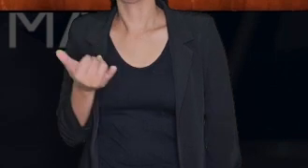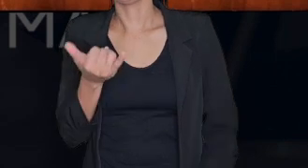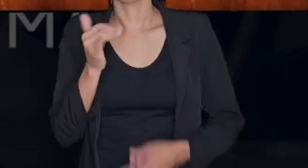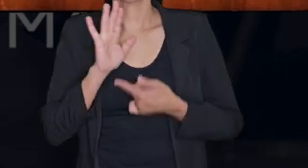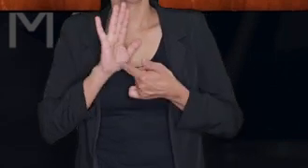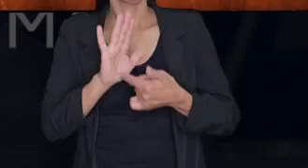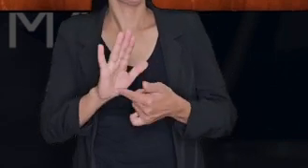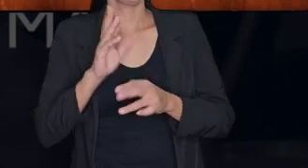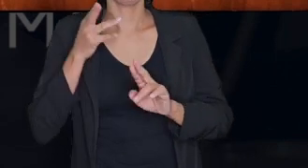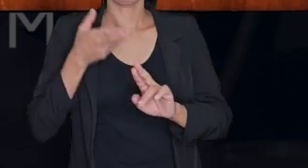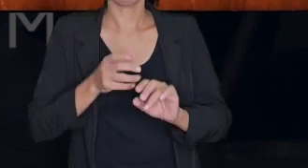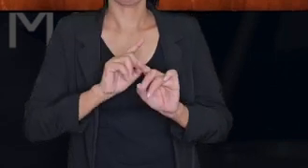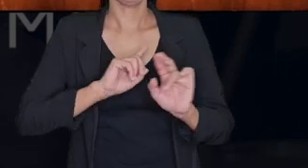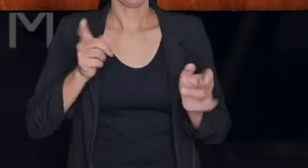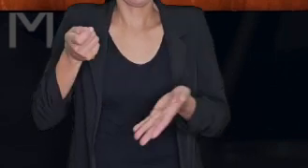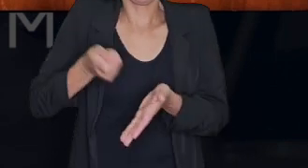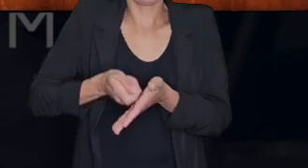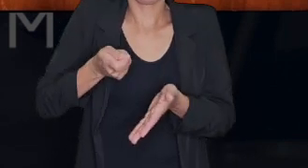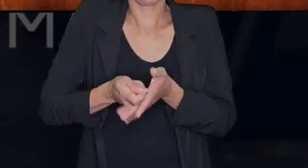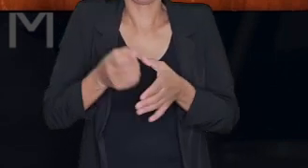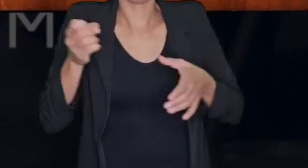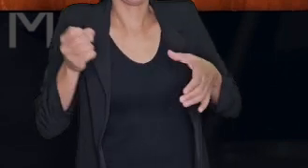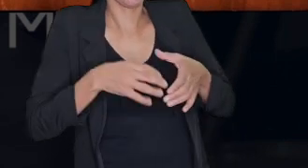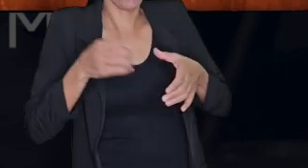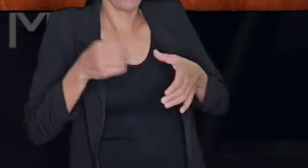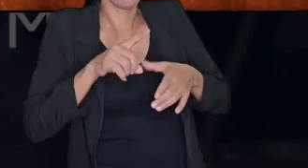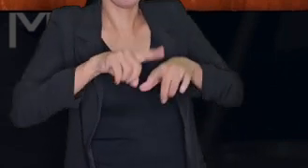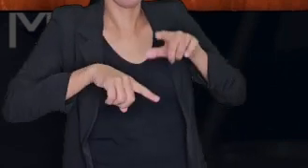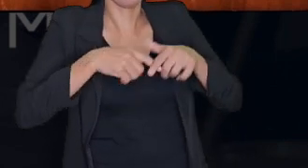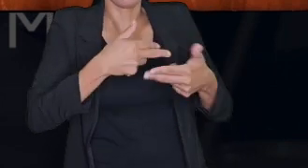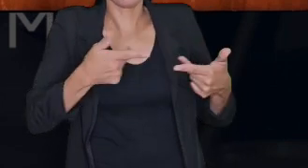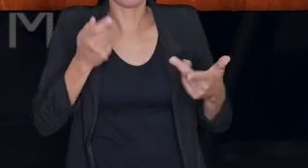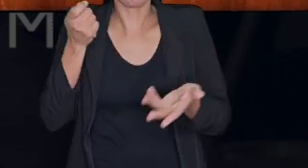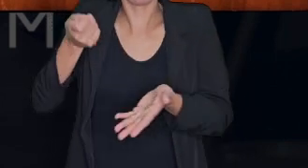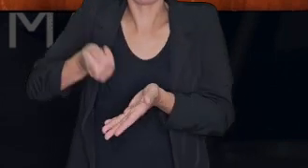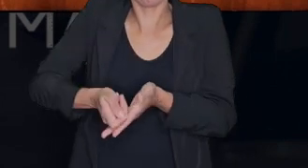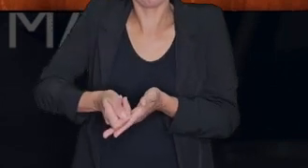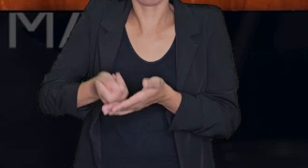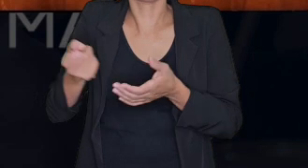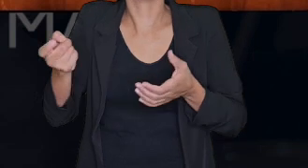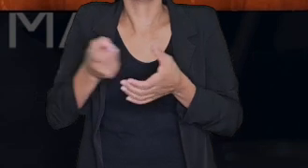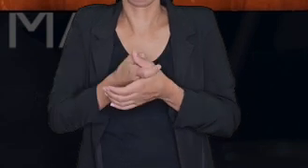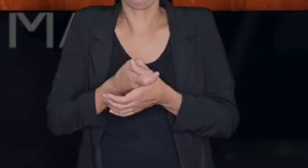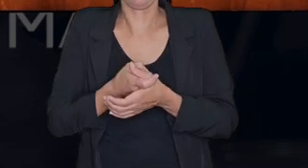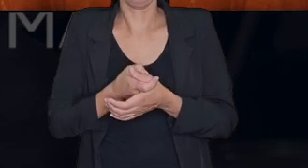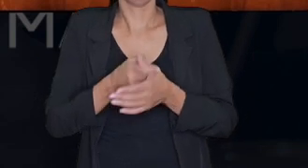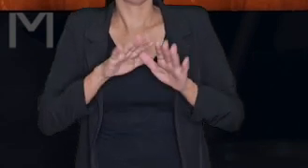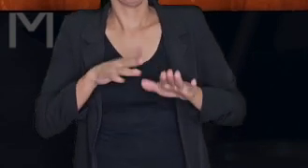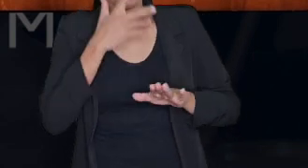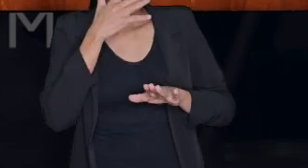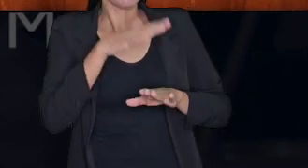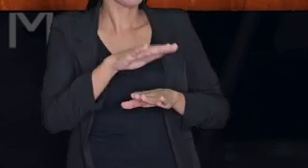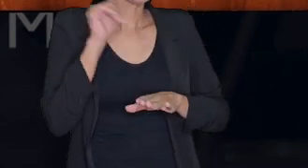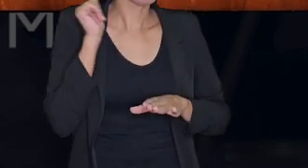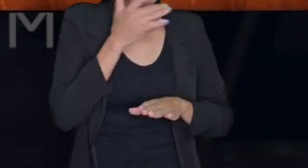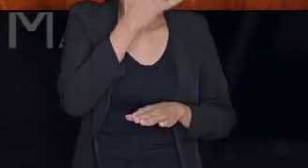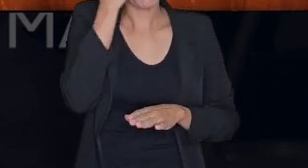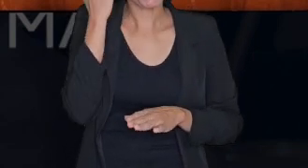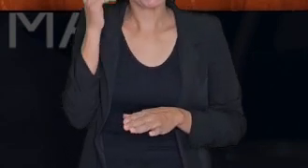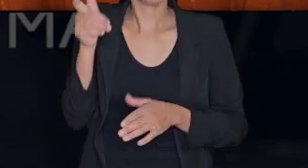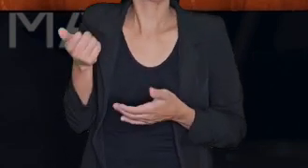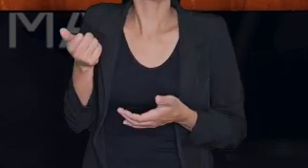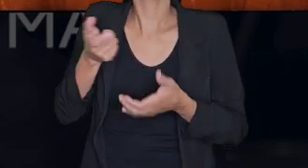do CNJ não faz referência à obrigatoriedade de reserva de bens. Ou será que o tabelião